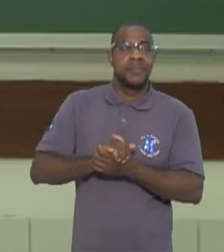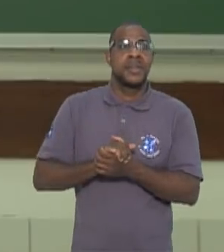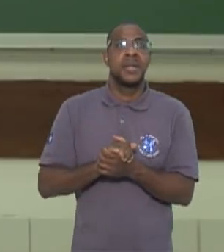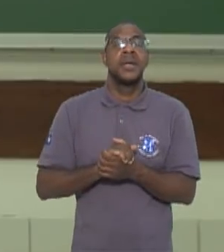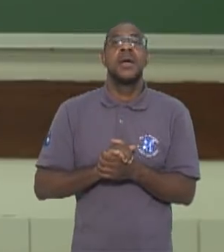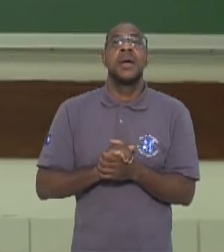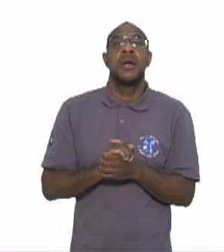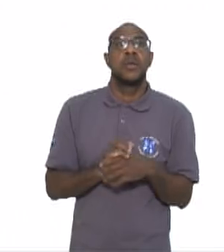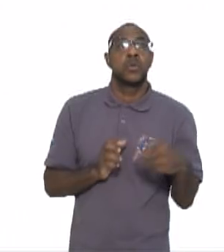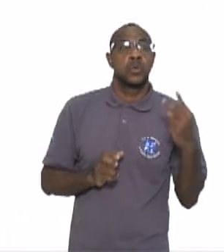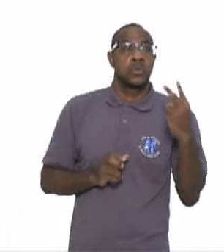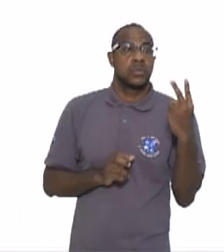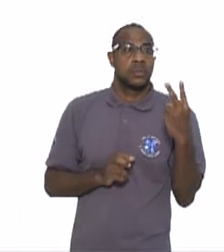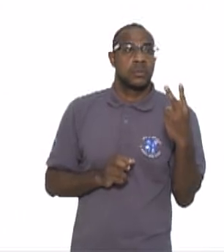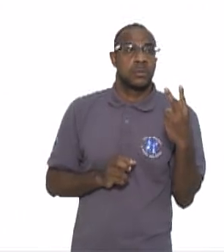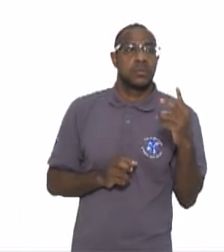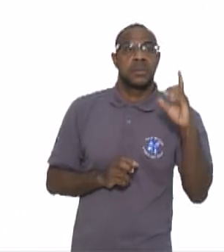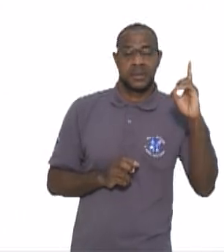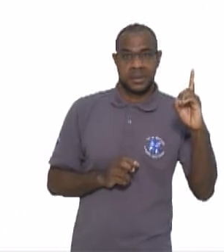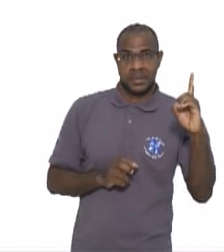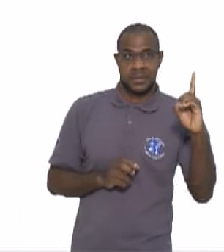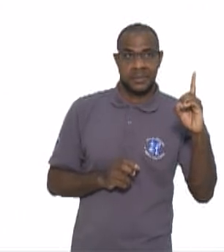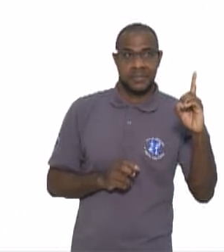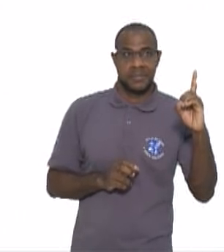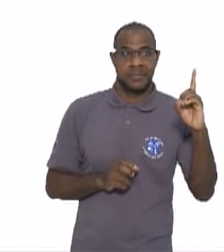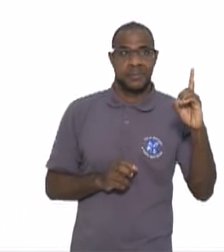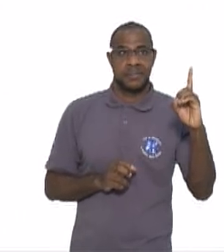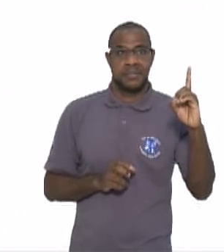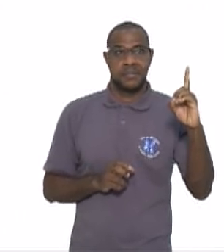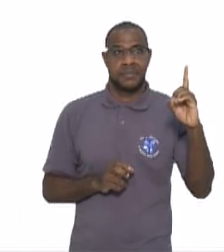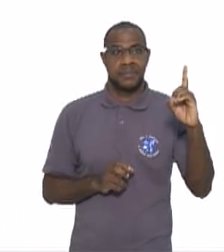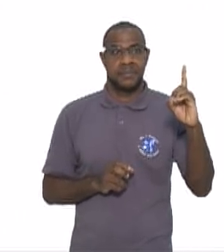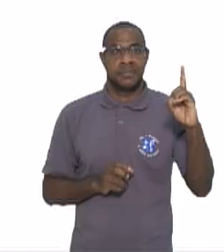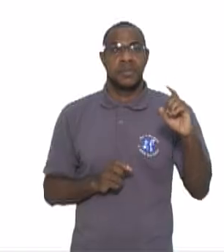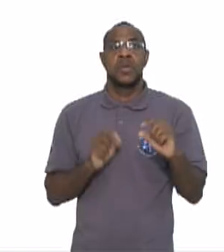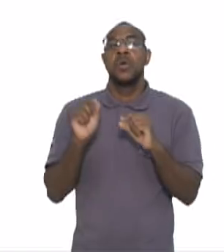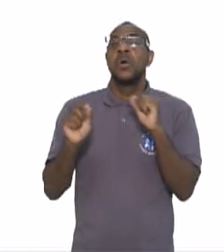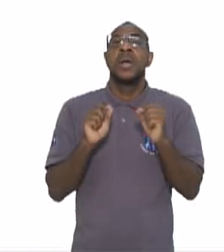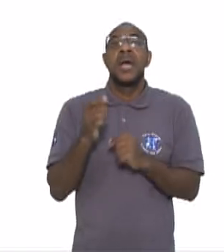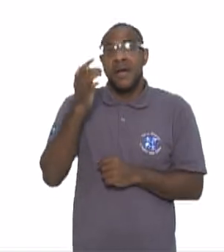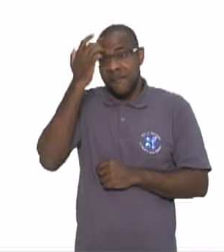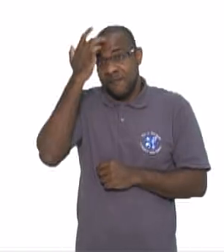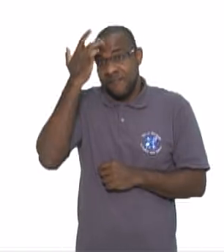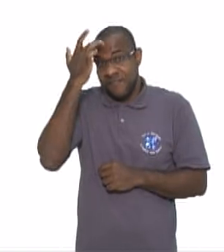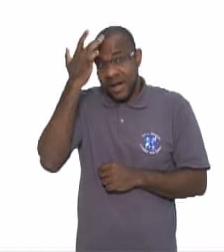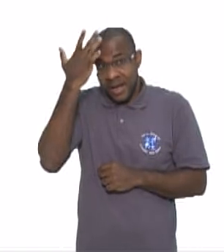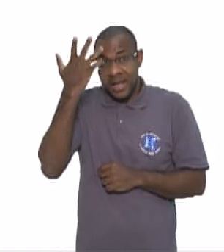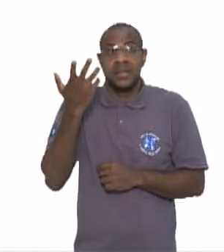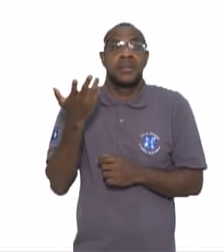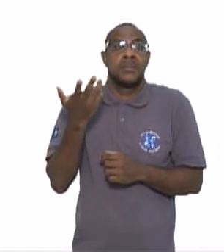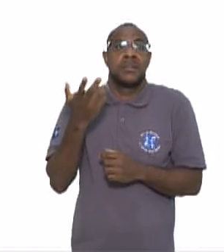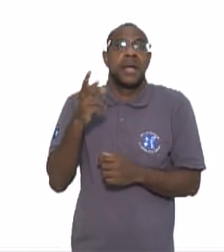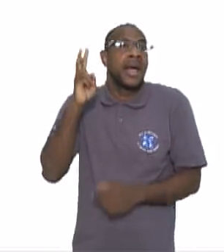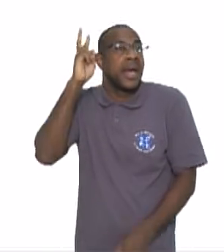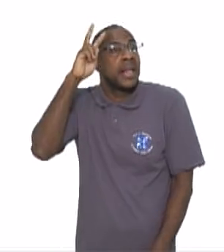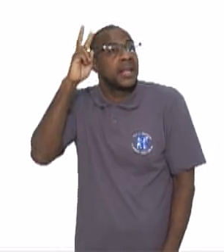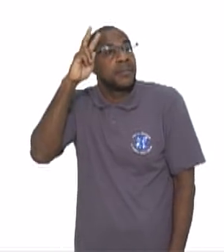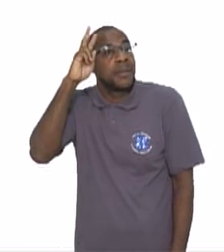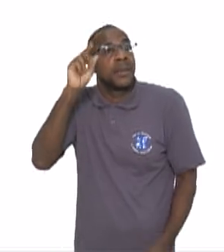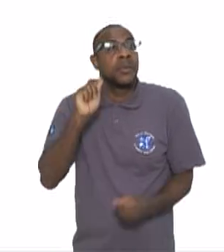2. Alternativa correta, D. Algo que é facilmente relembrado pelo amplo público, por ser